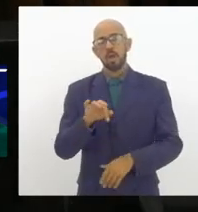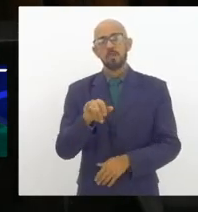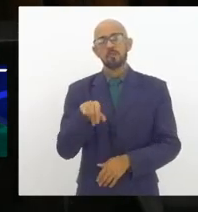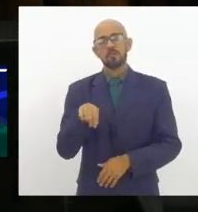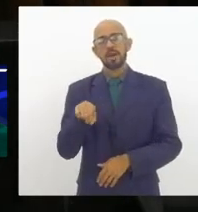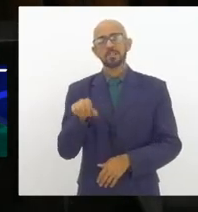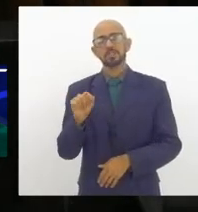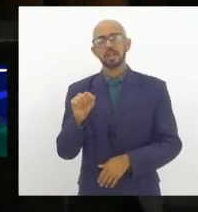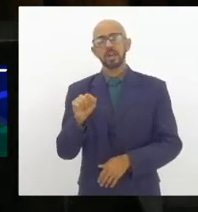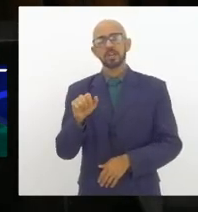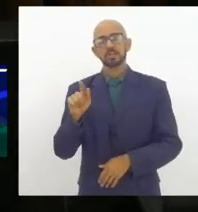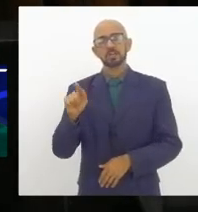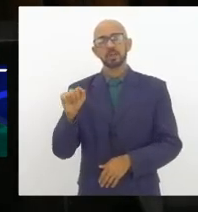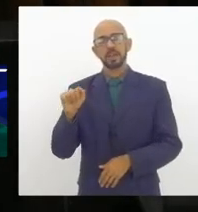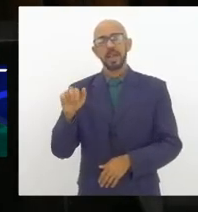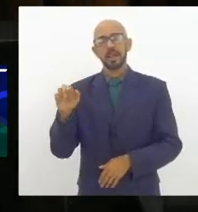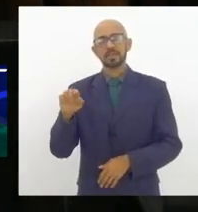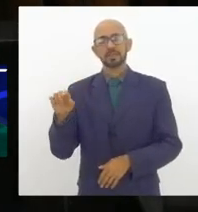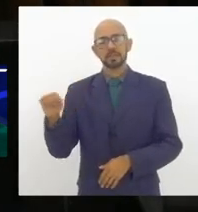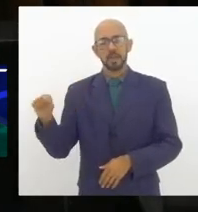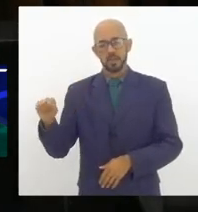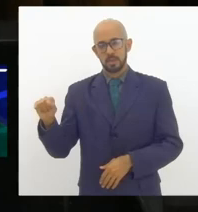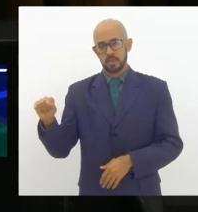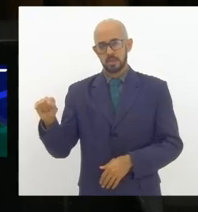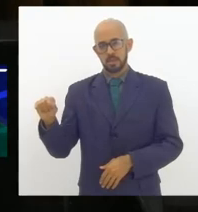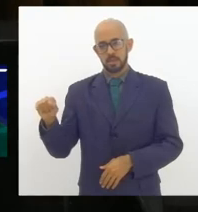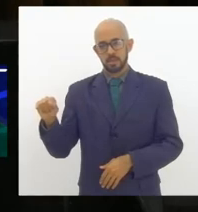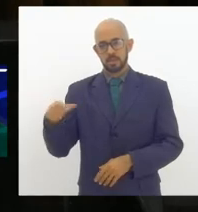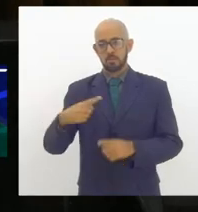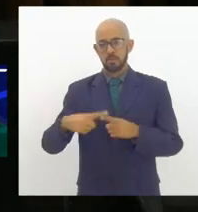porque políticos e